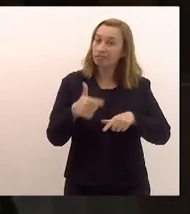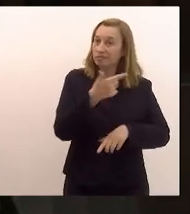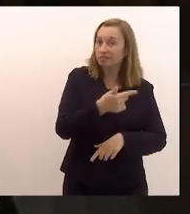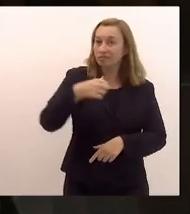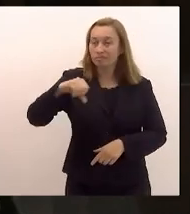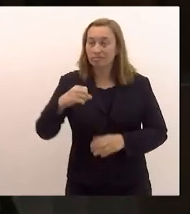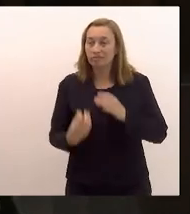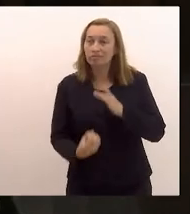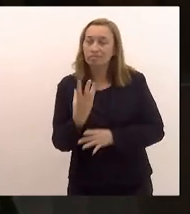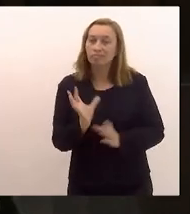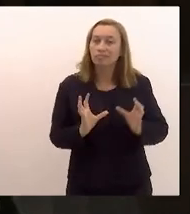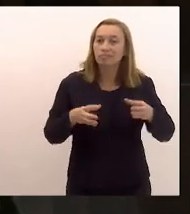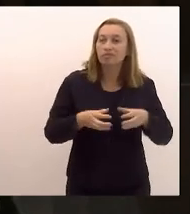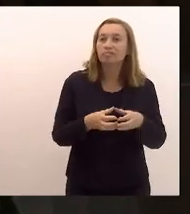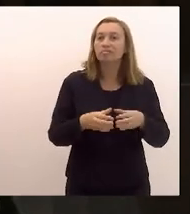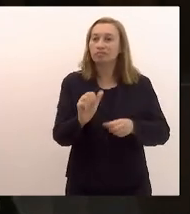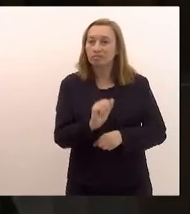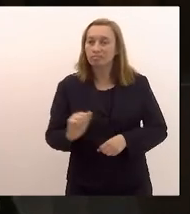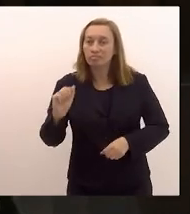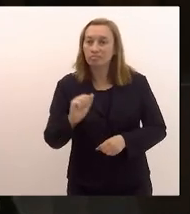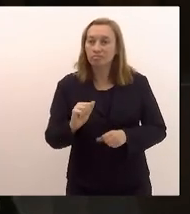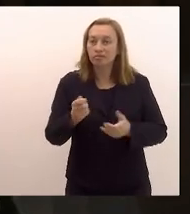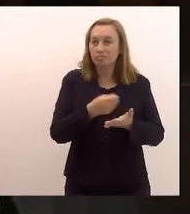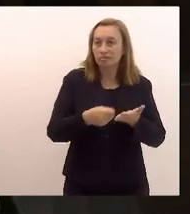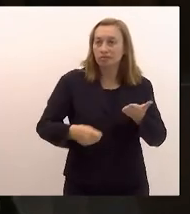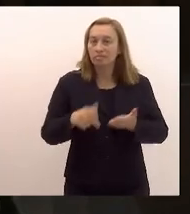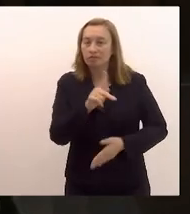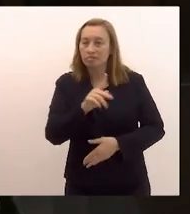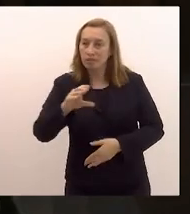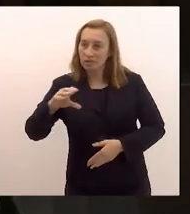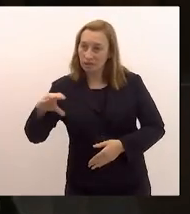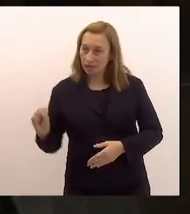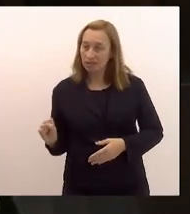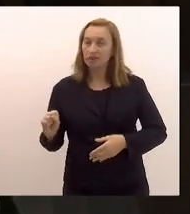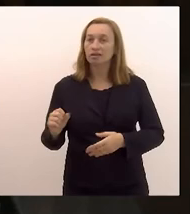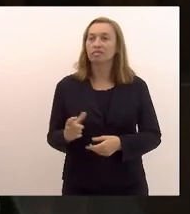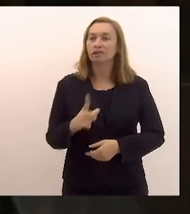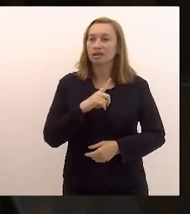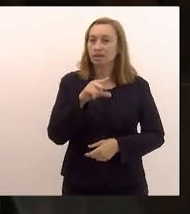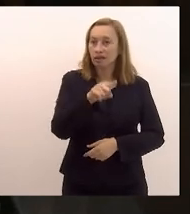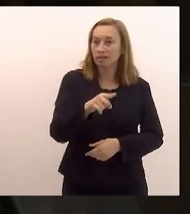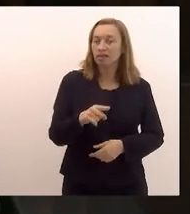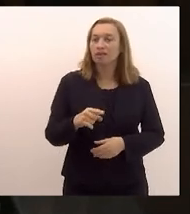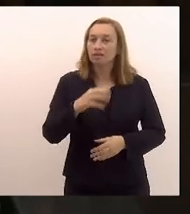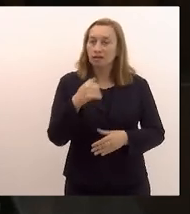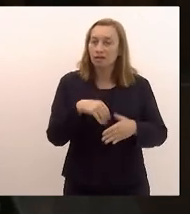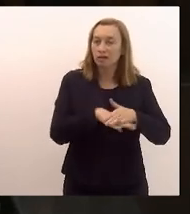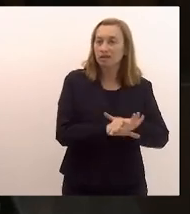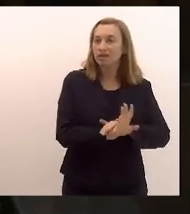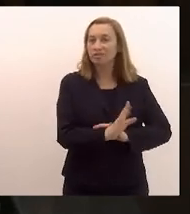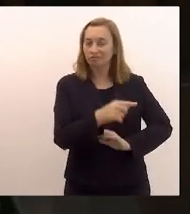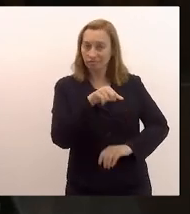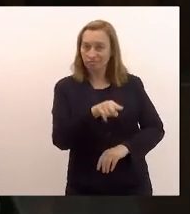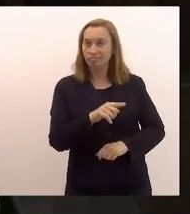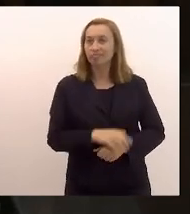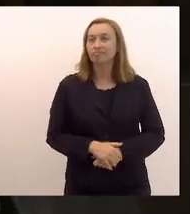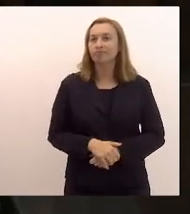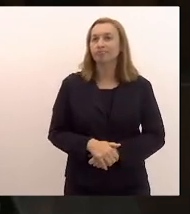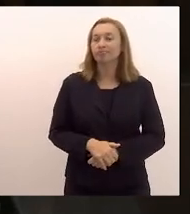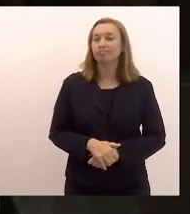2019 a gente cria uma comissão com associação para escrever o pccs para ter ali Guardado na gaveta